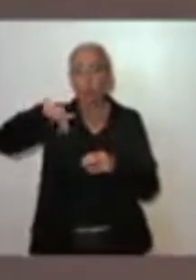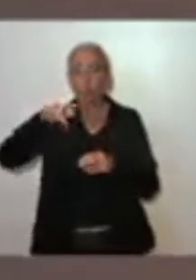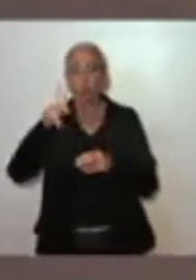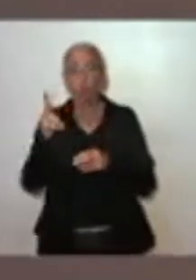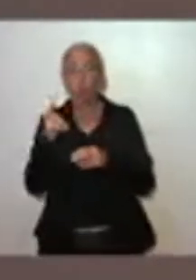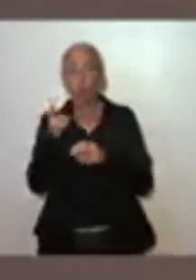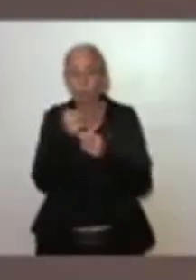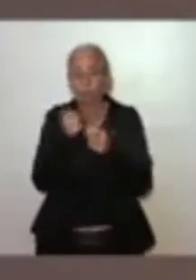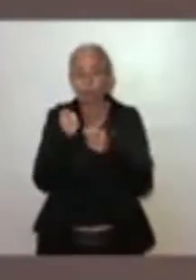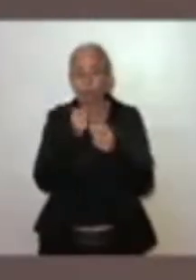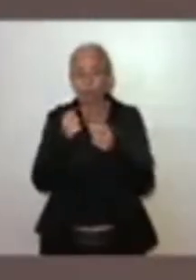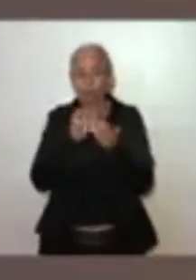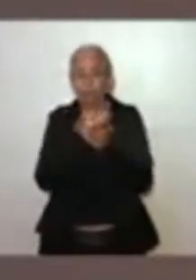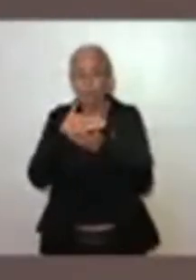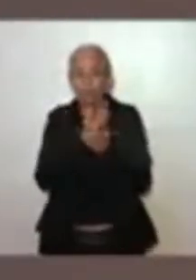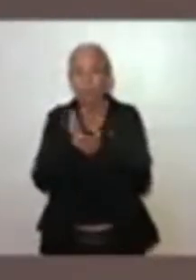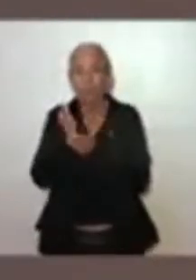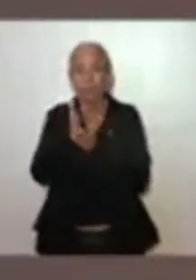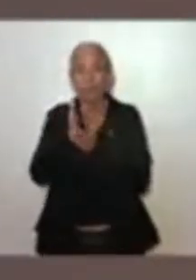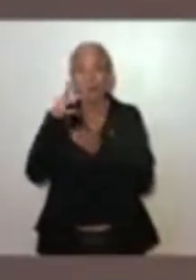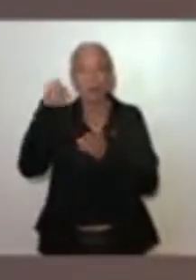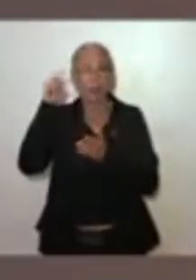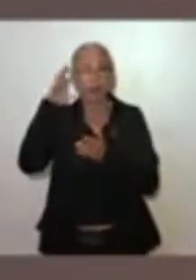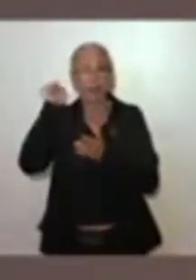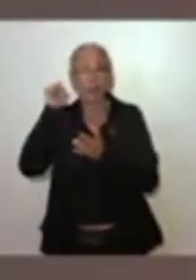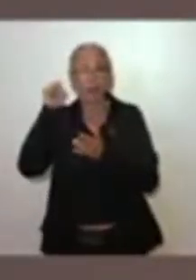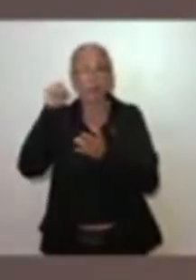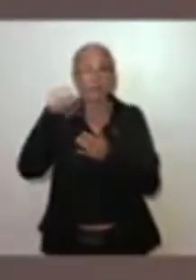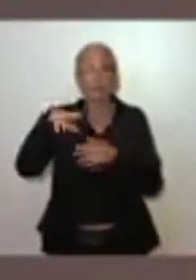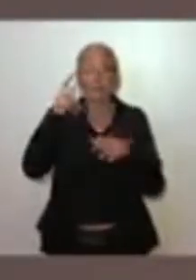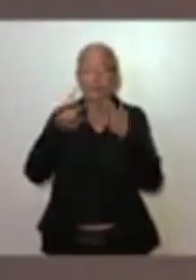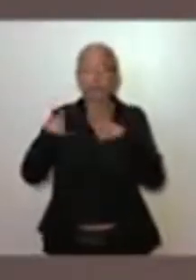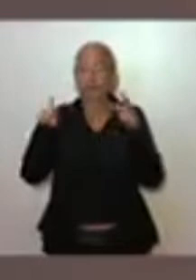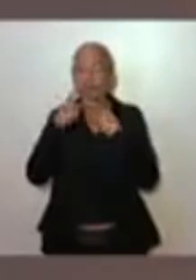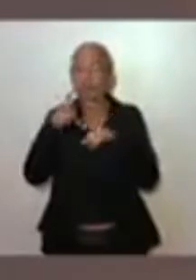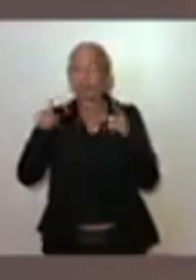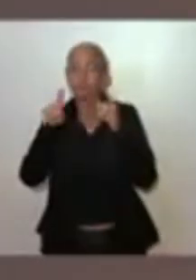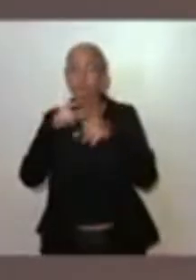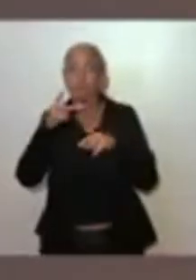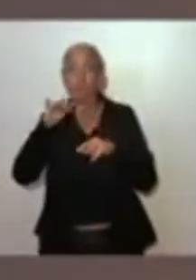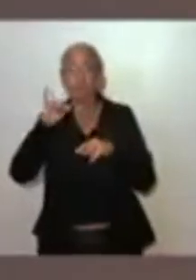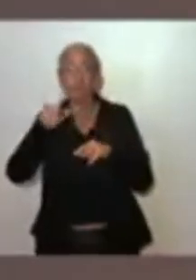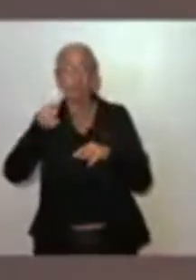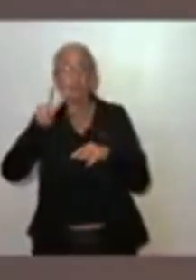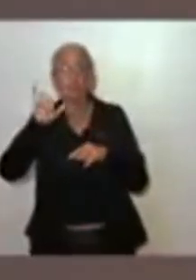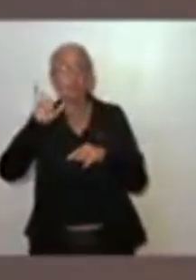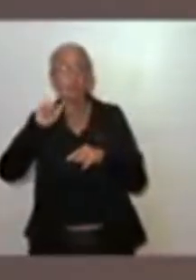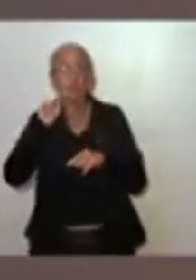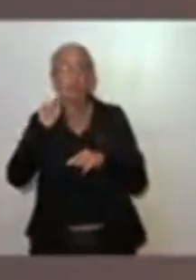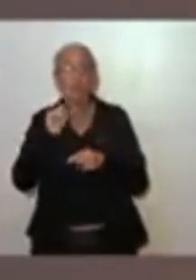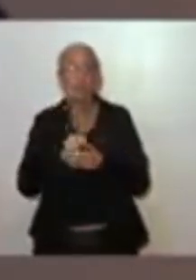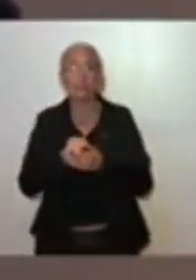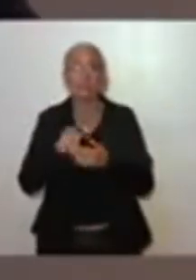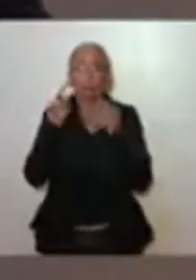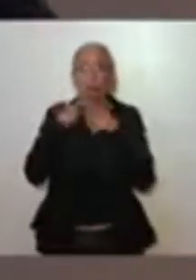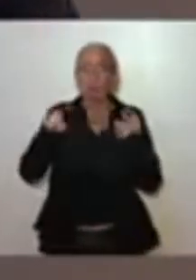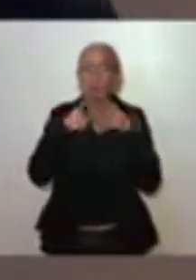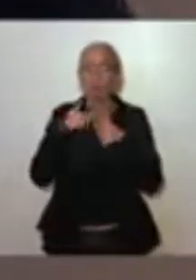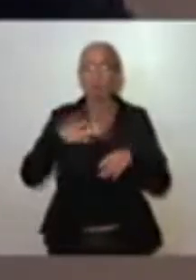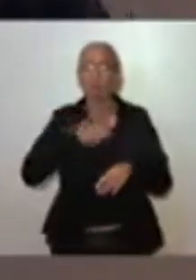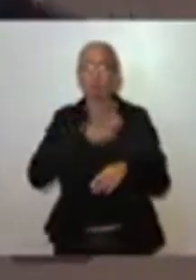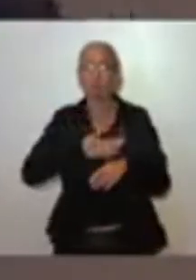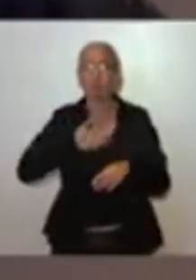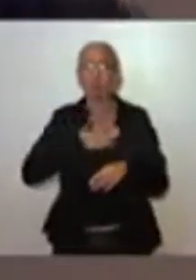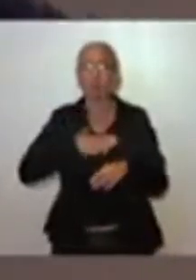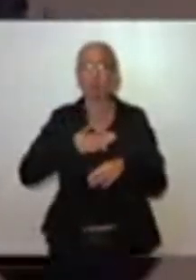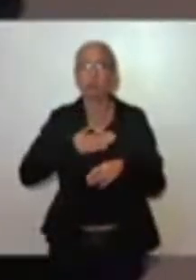viver o Spotify eu recebi uma mensagem outro dia do Spotify um e-mail dizer se as músicas que você gosta